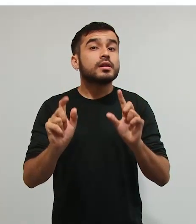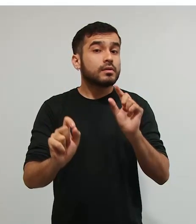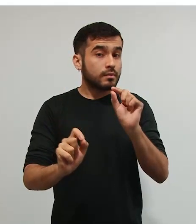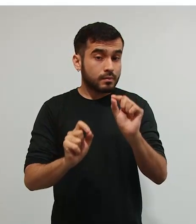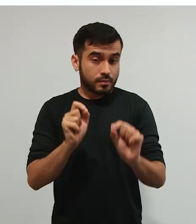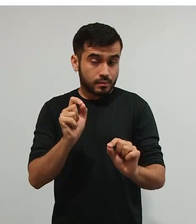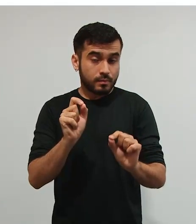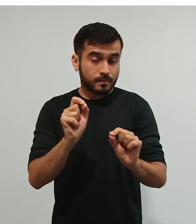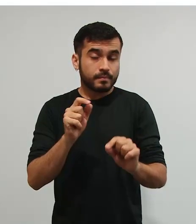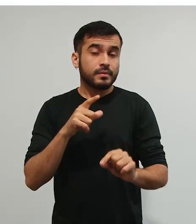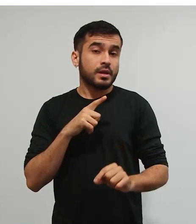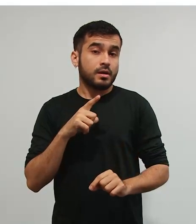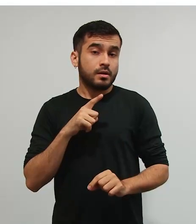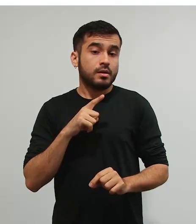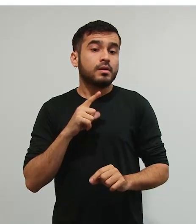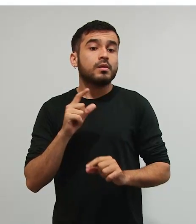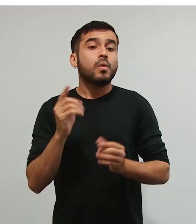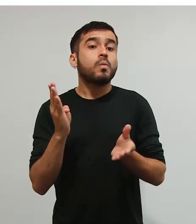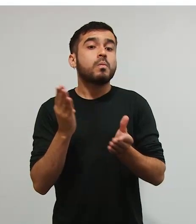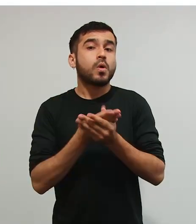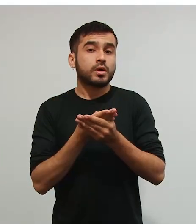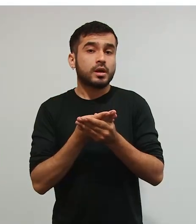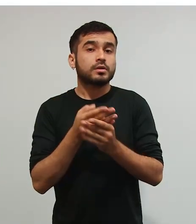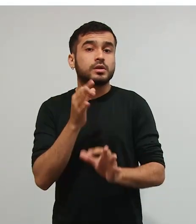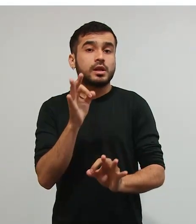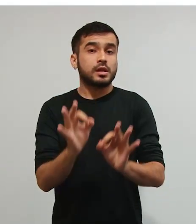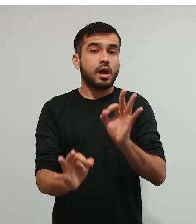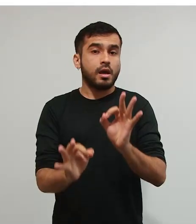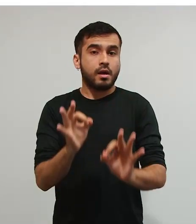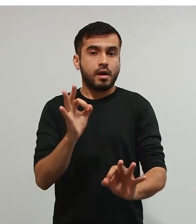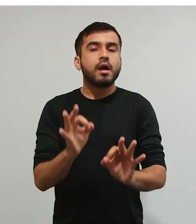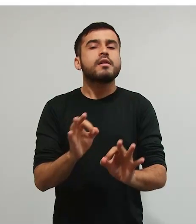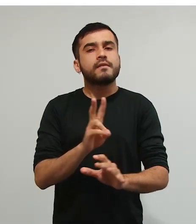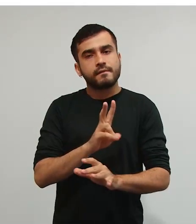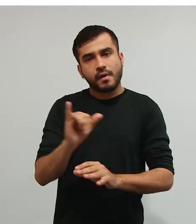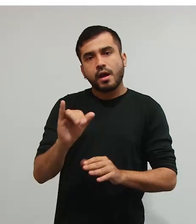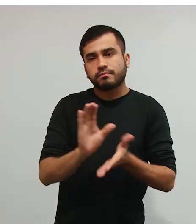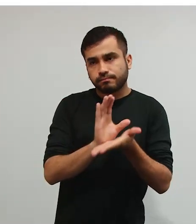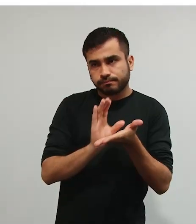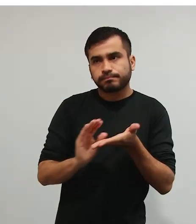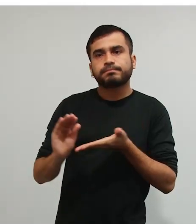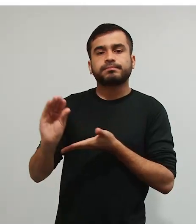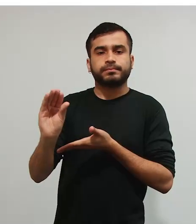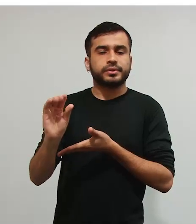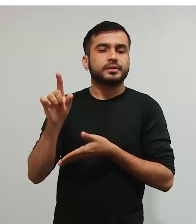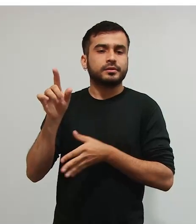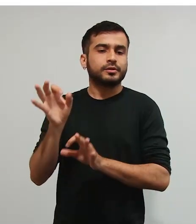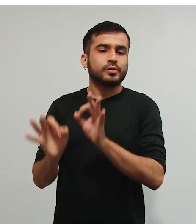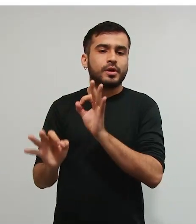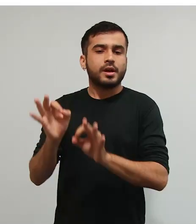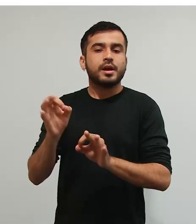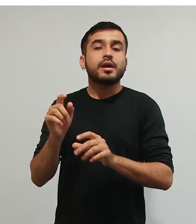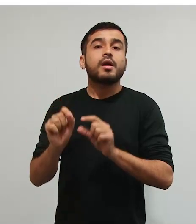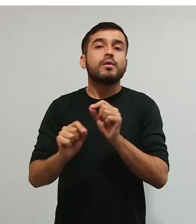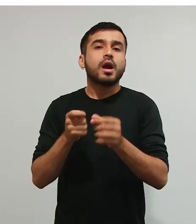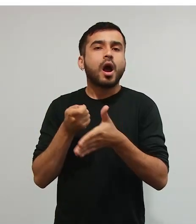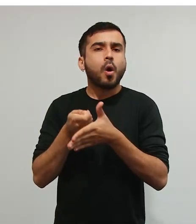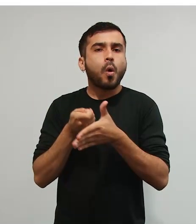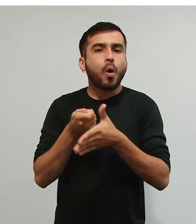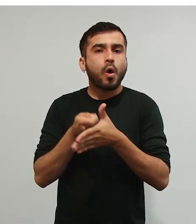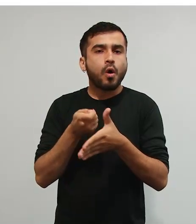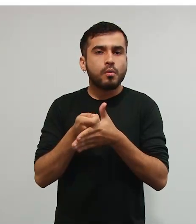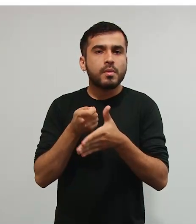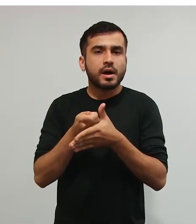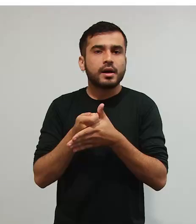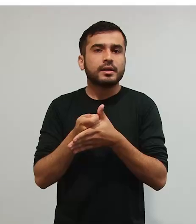Diferentemente, nós temos o processo tributário que vai ao judiciário, tá? Que é a cobrança judicial